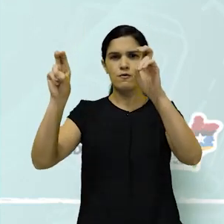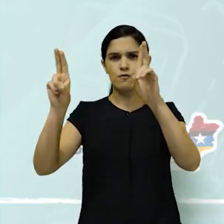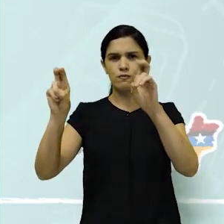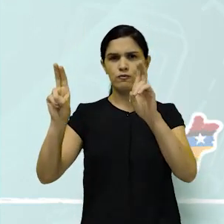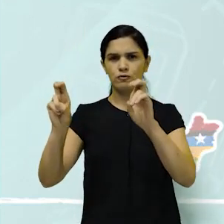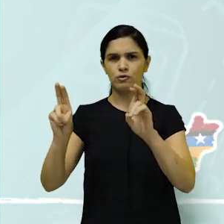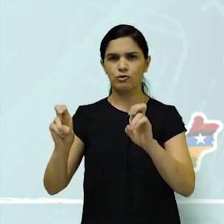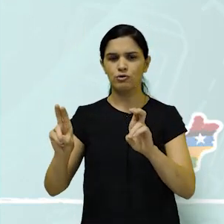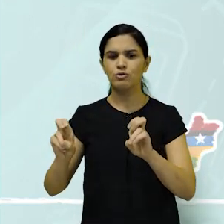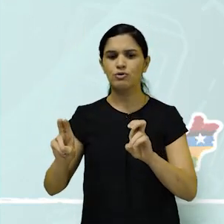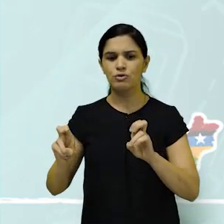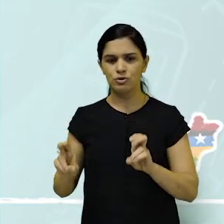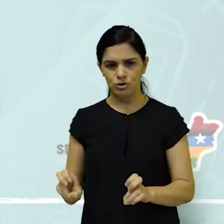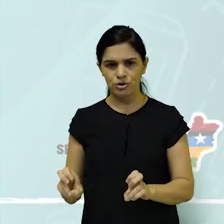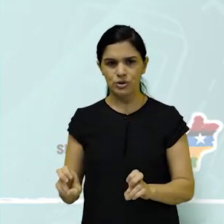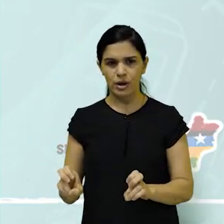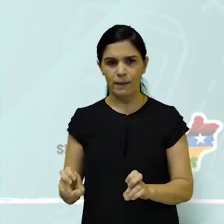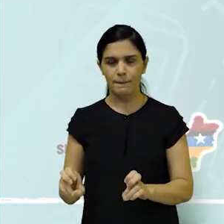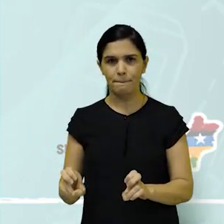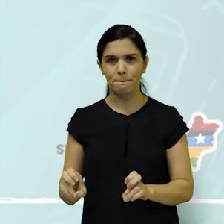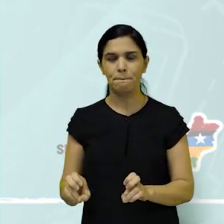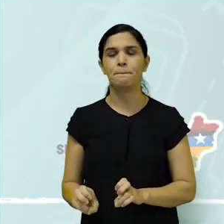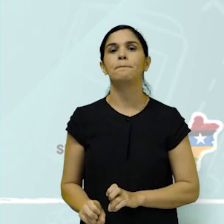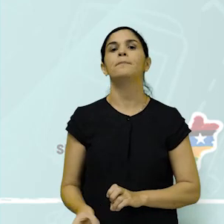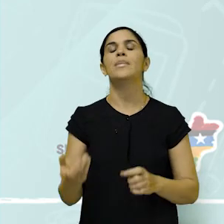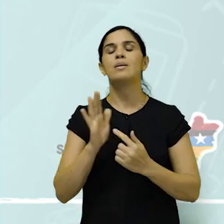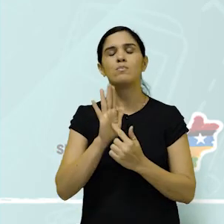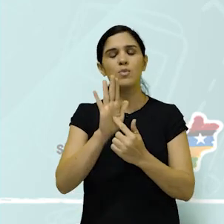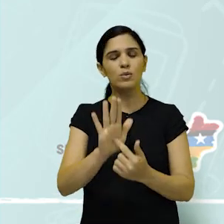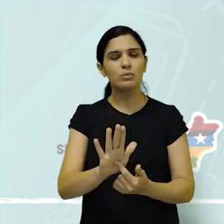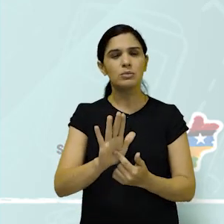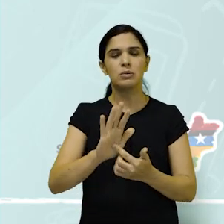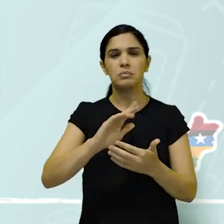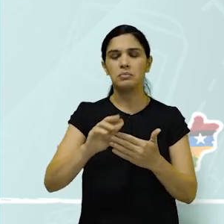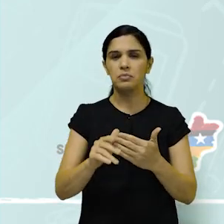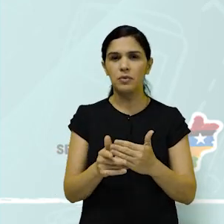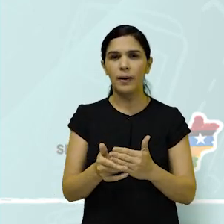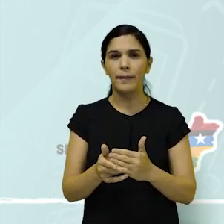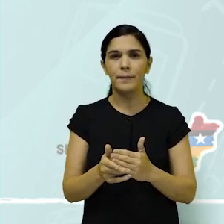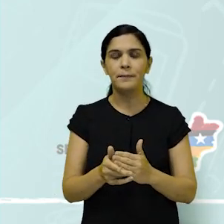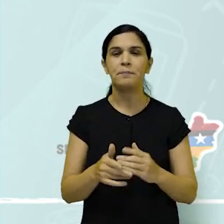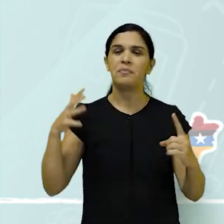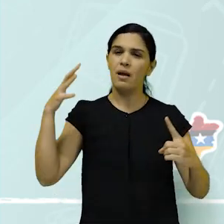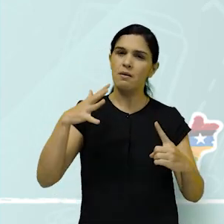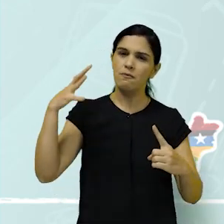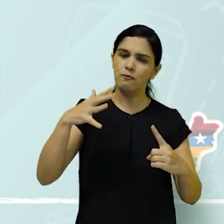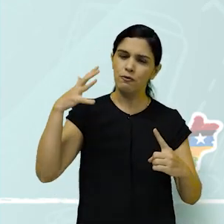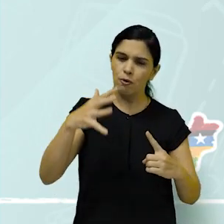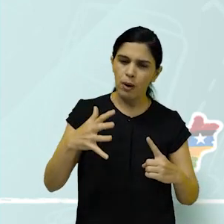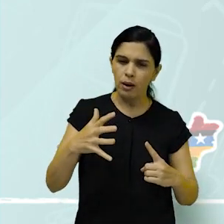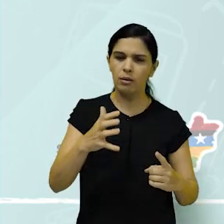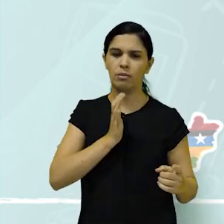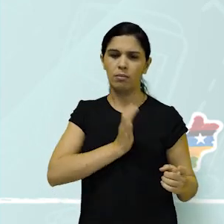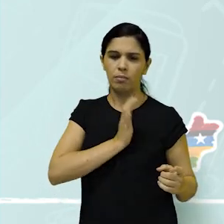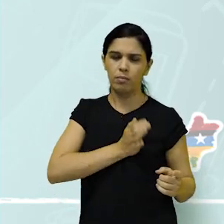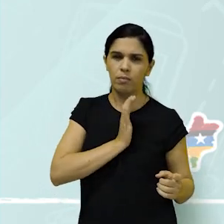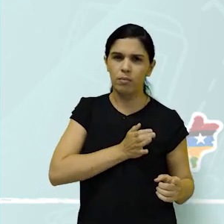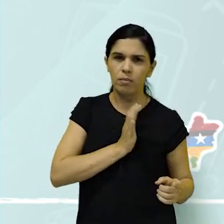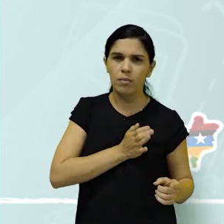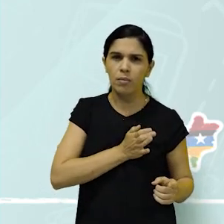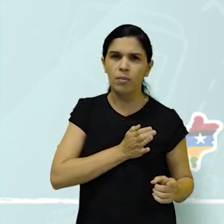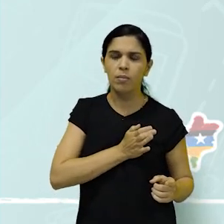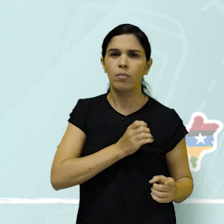frequência cardíaca de acordo com a idade e sexo, fatores que influenciam na frequência cardíaca,